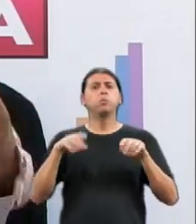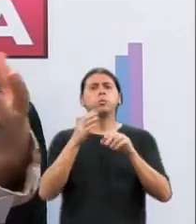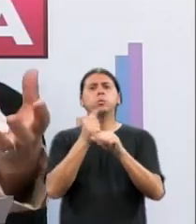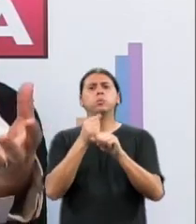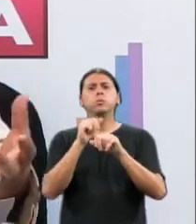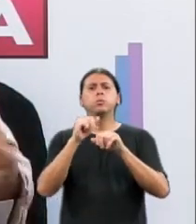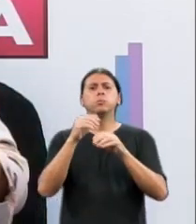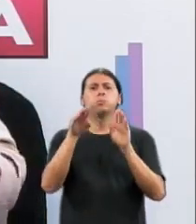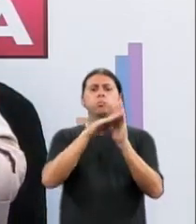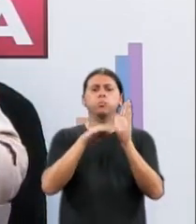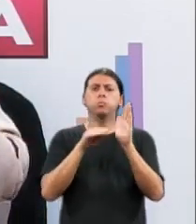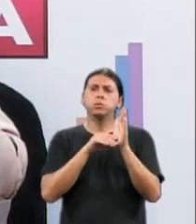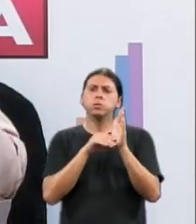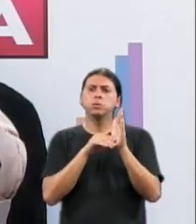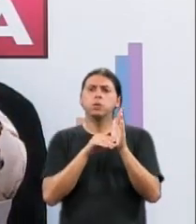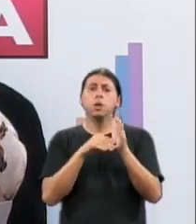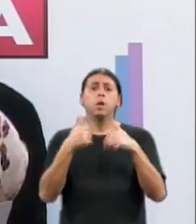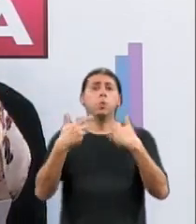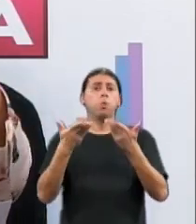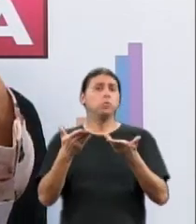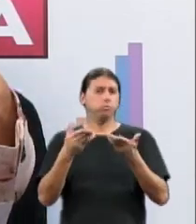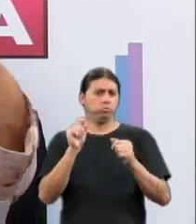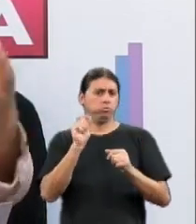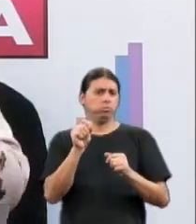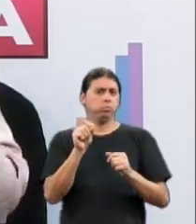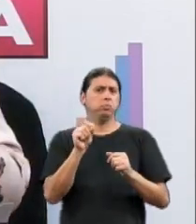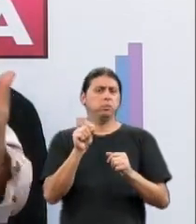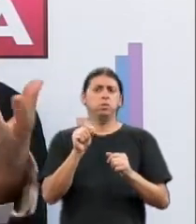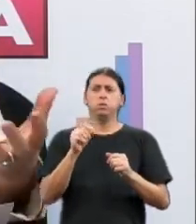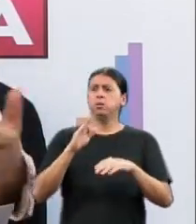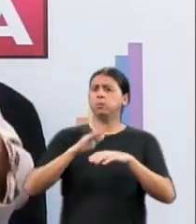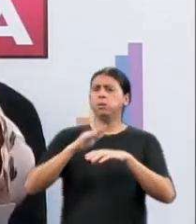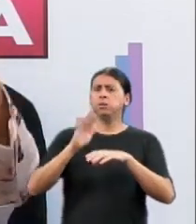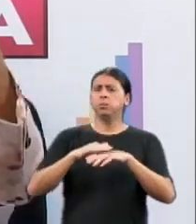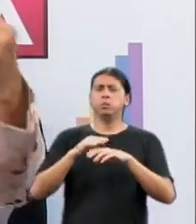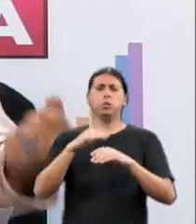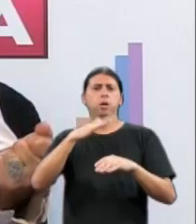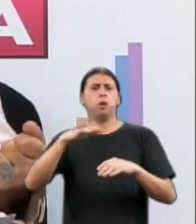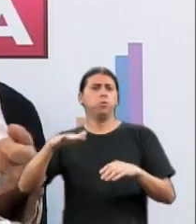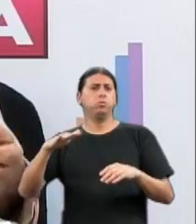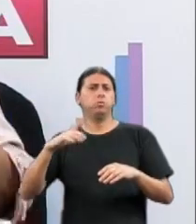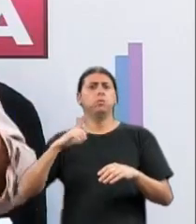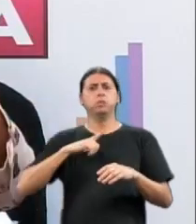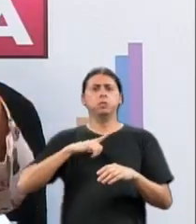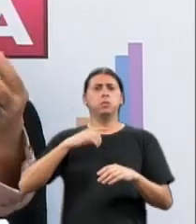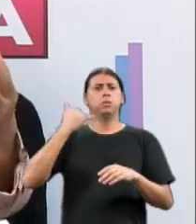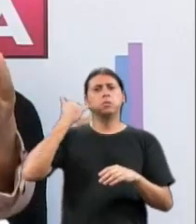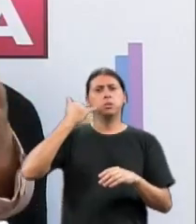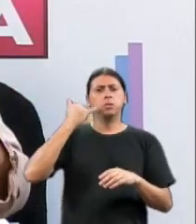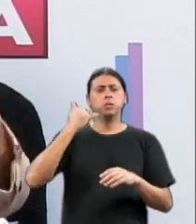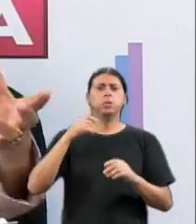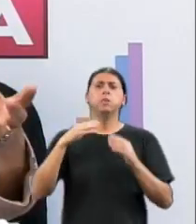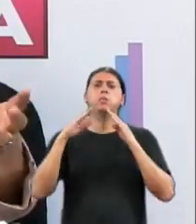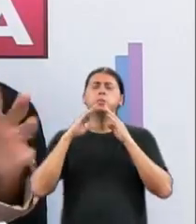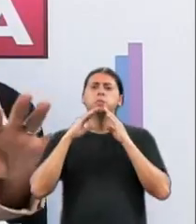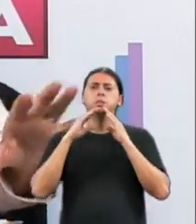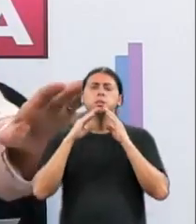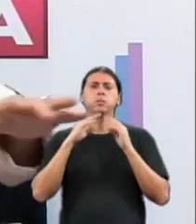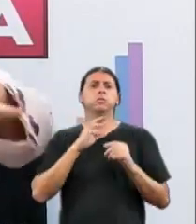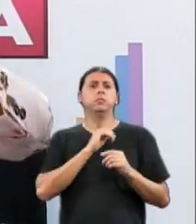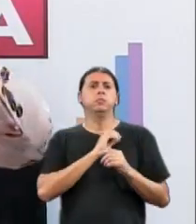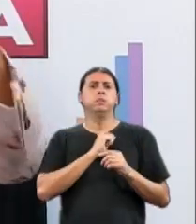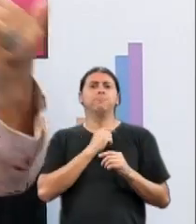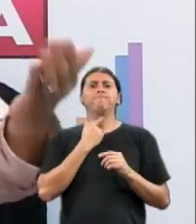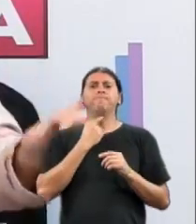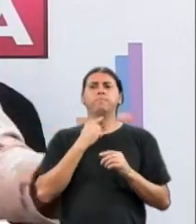conteúdos programáticos quando a maioria dos alunos detém um celular, com Facebook, com Twitter,